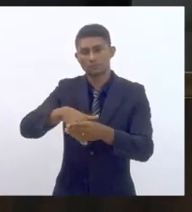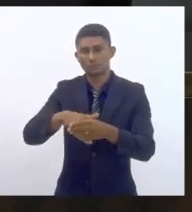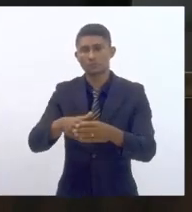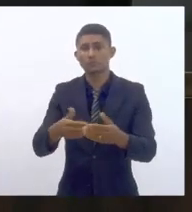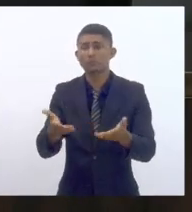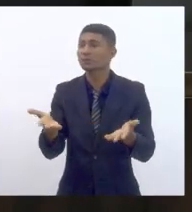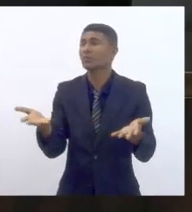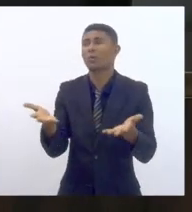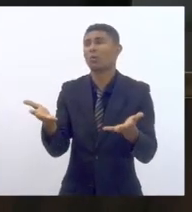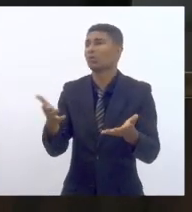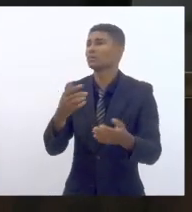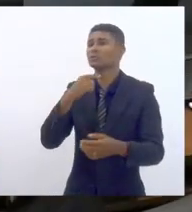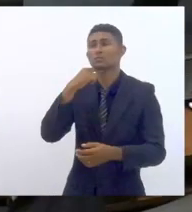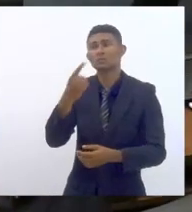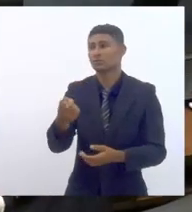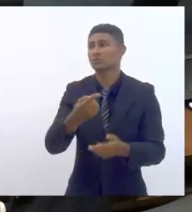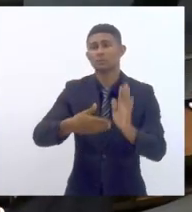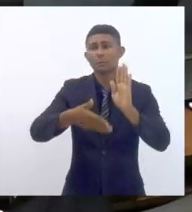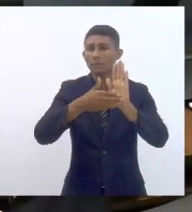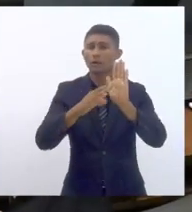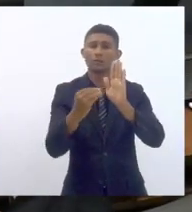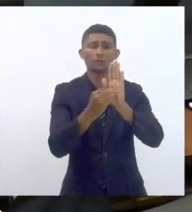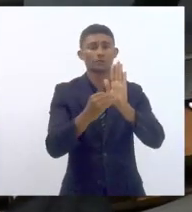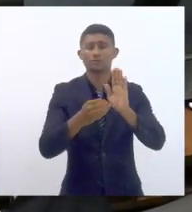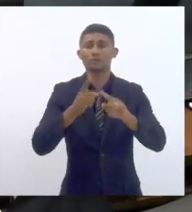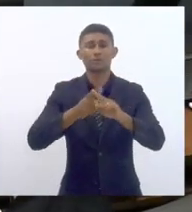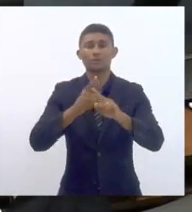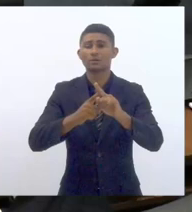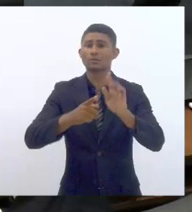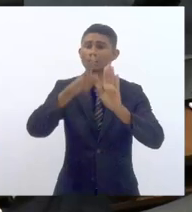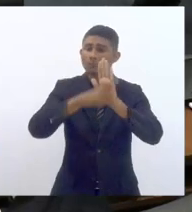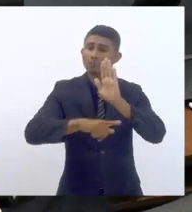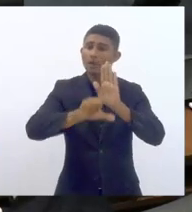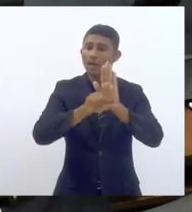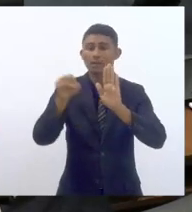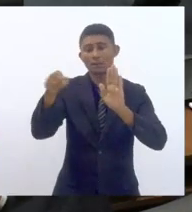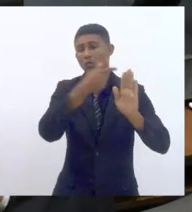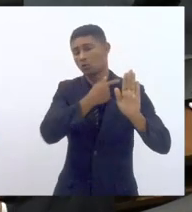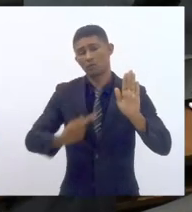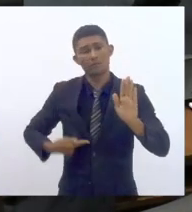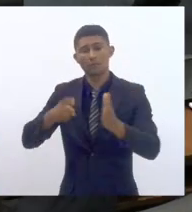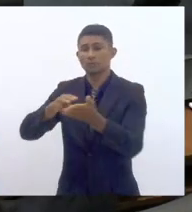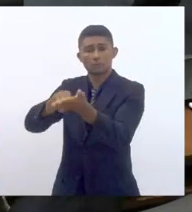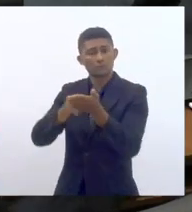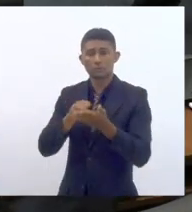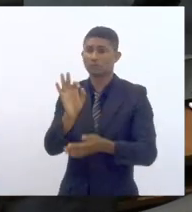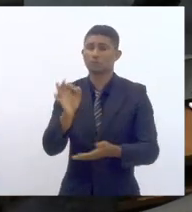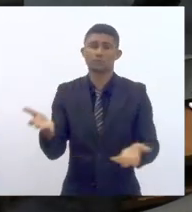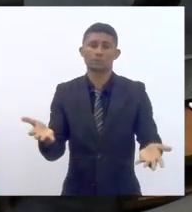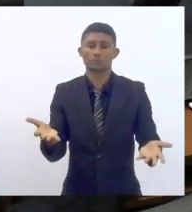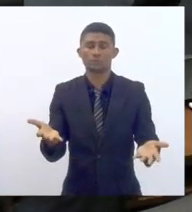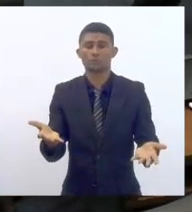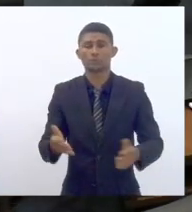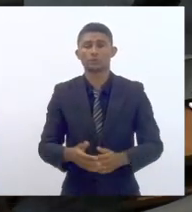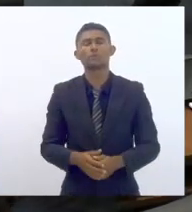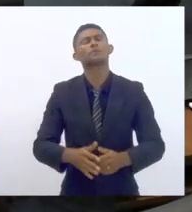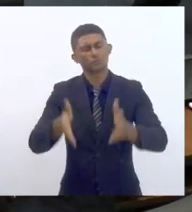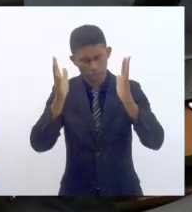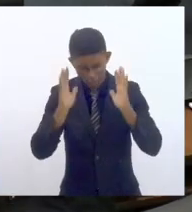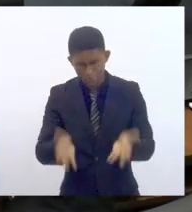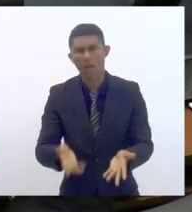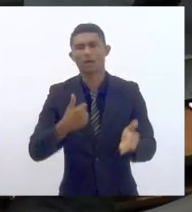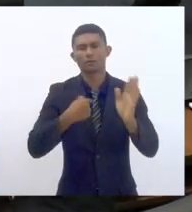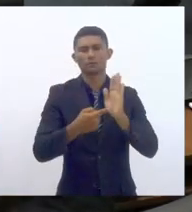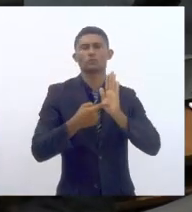Não, hoje não tem na pauta, porque o projeto não chegou via governo. Eu vou apresentar... Na verdade, eu já apresentei